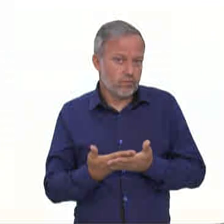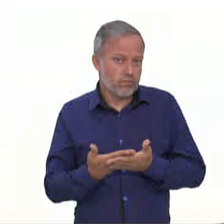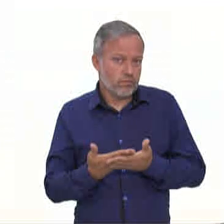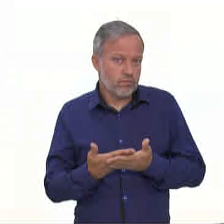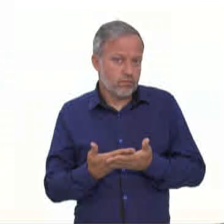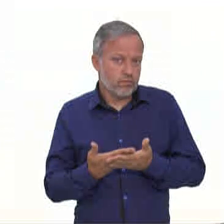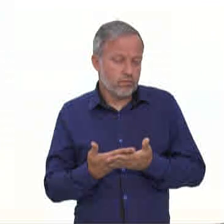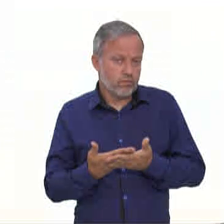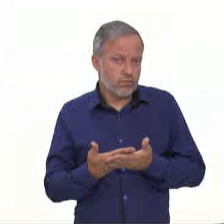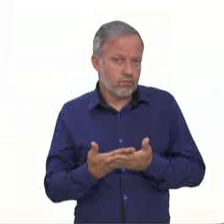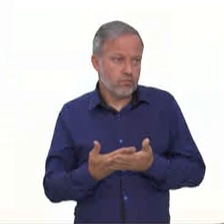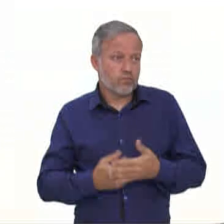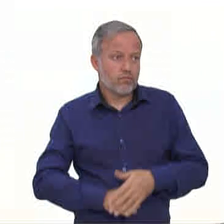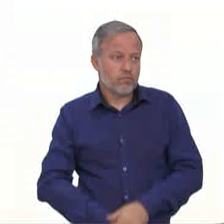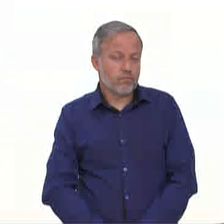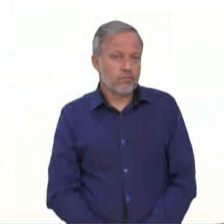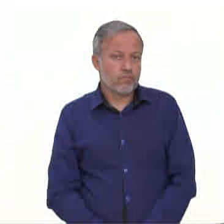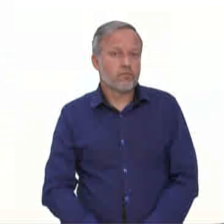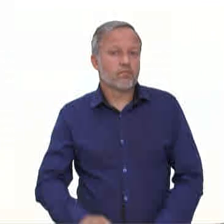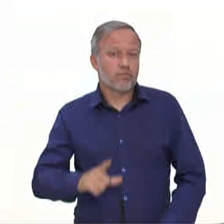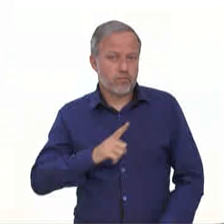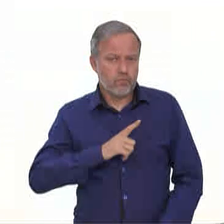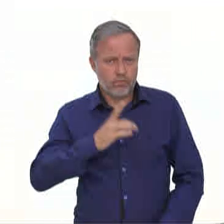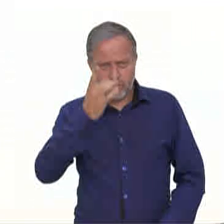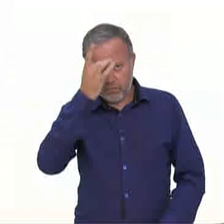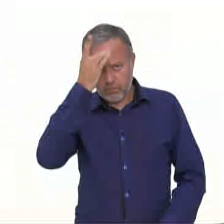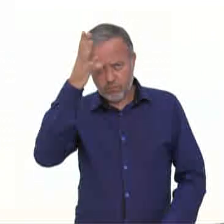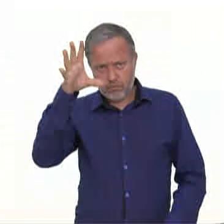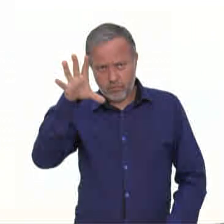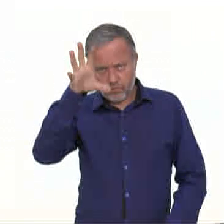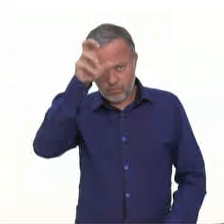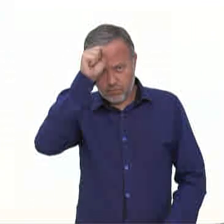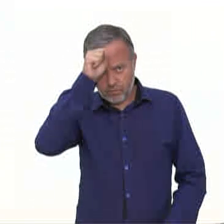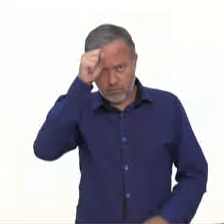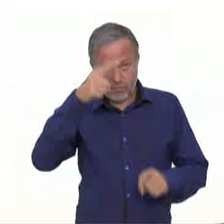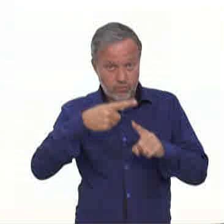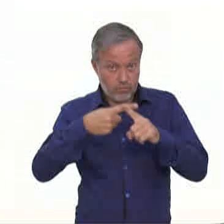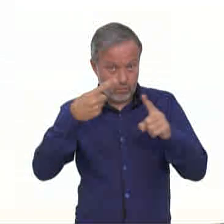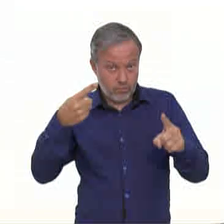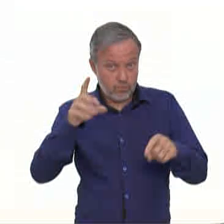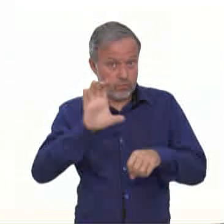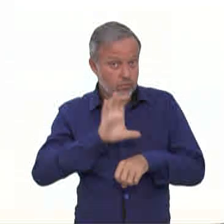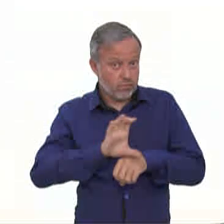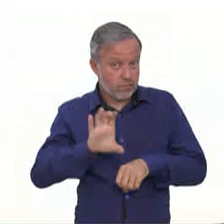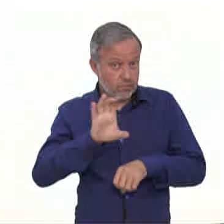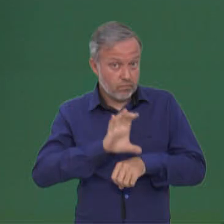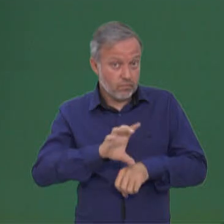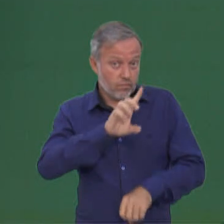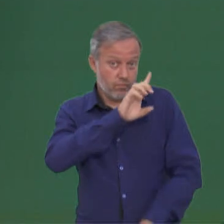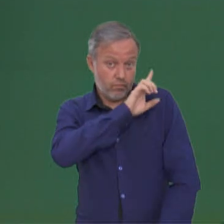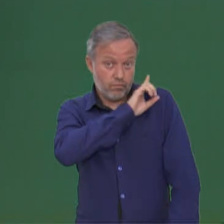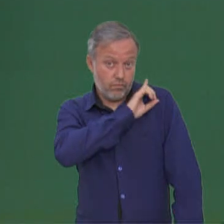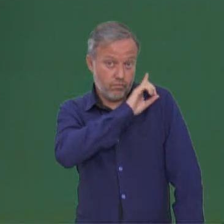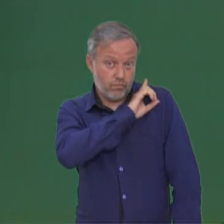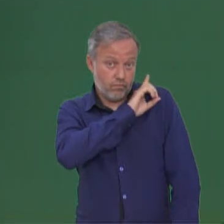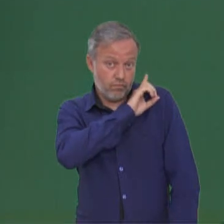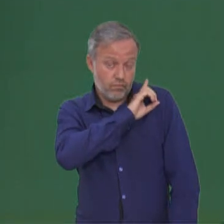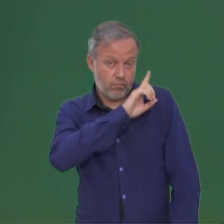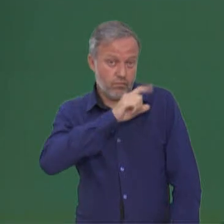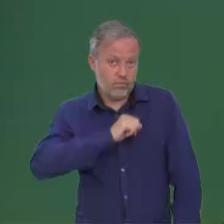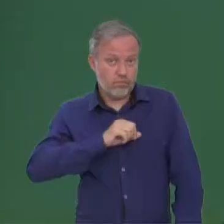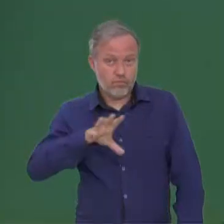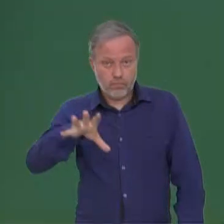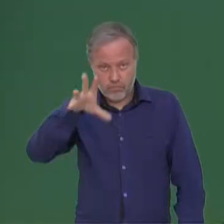conseguiria frequentar. Tinha facilidade no aprendizado, mas só cursou o primário e aprendeu latim